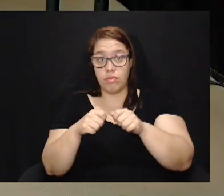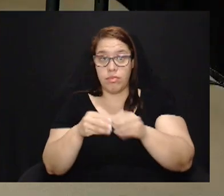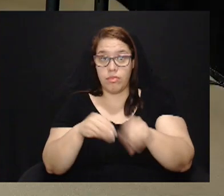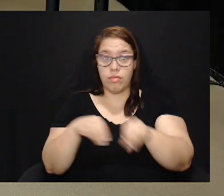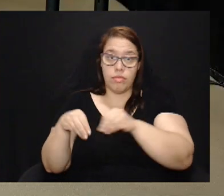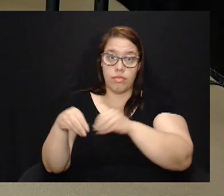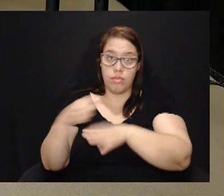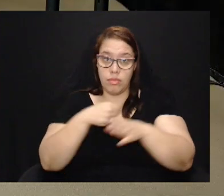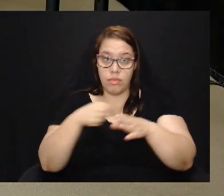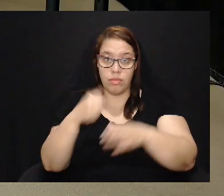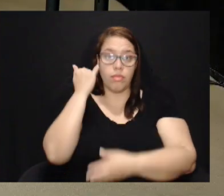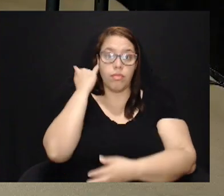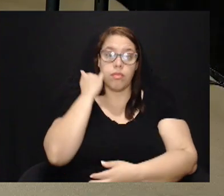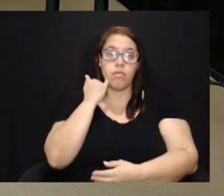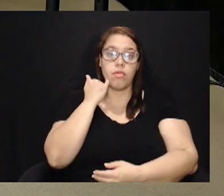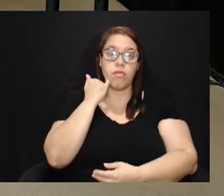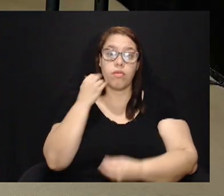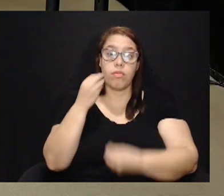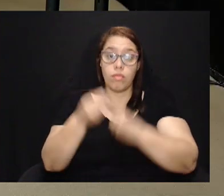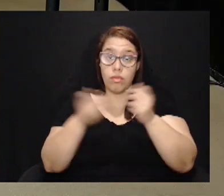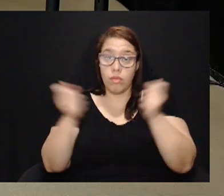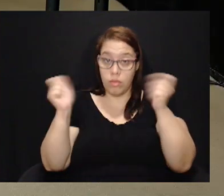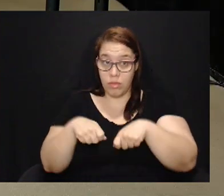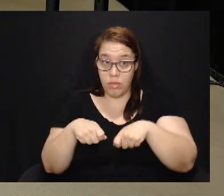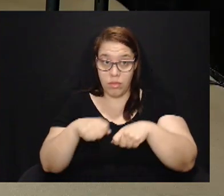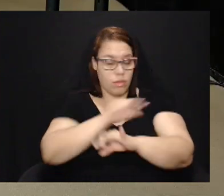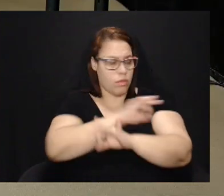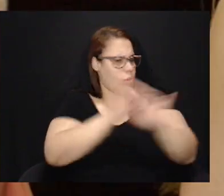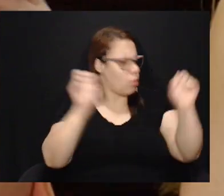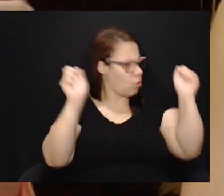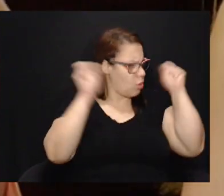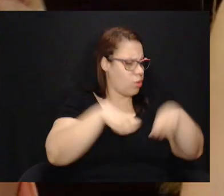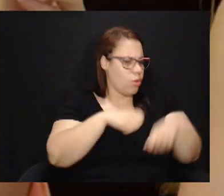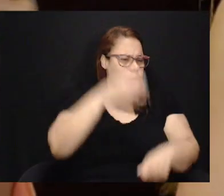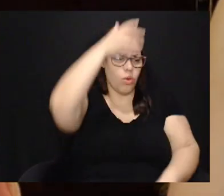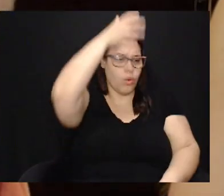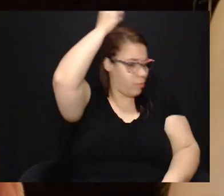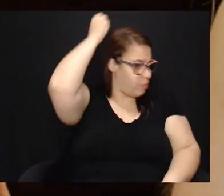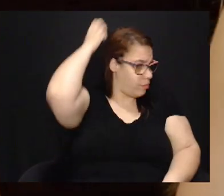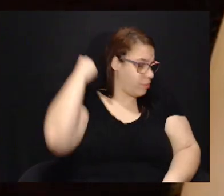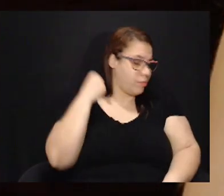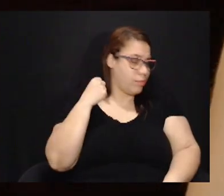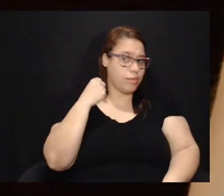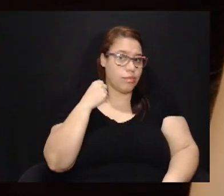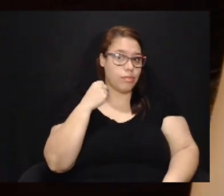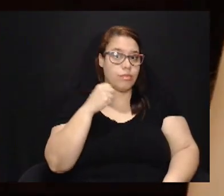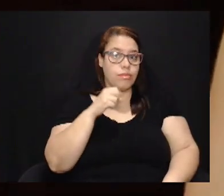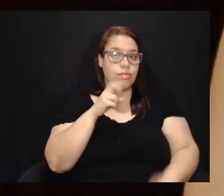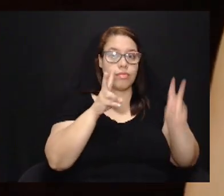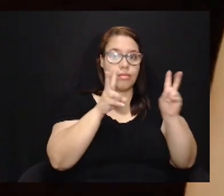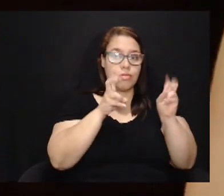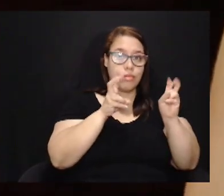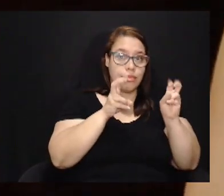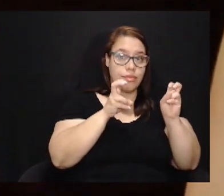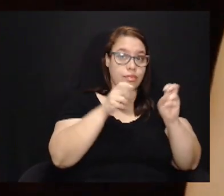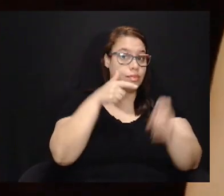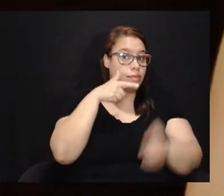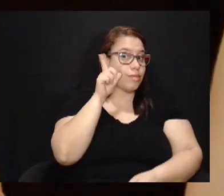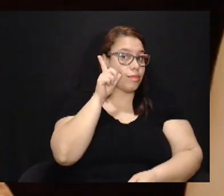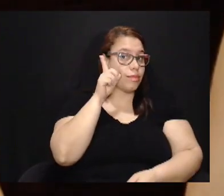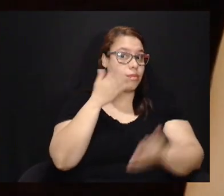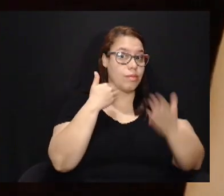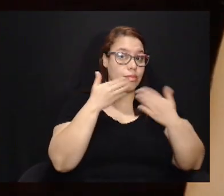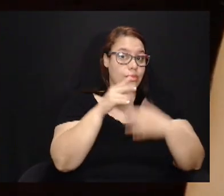dieta. Como é que a gente faz? É possível, Bruna? Super possível, Rubia. Olha, é um assunto, inclusive ontem eu estava conversando com a minha irmã sobre